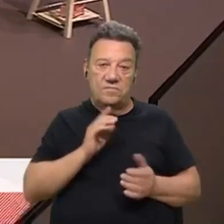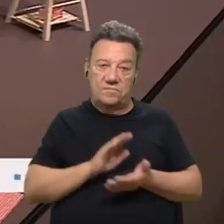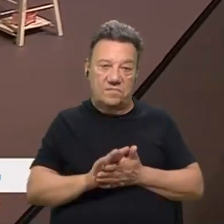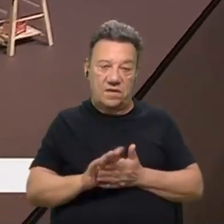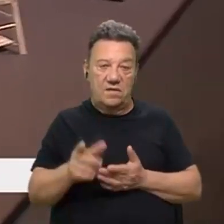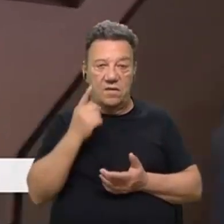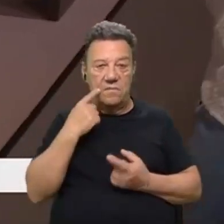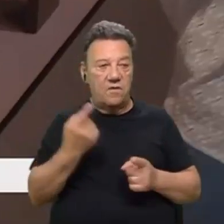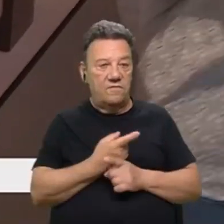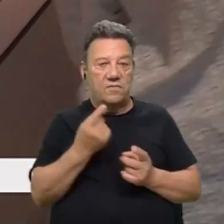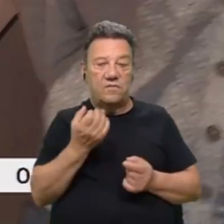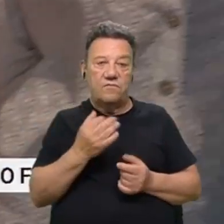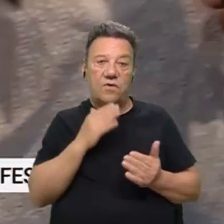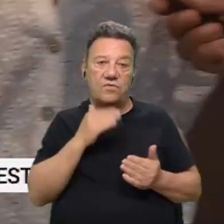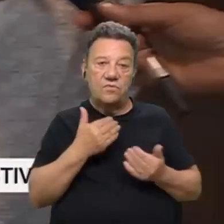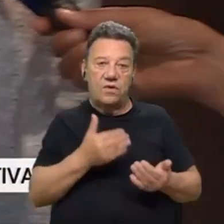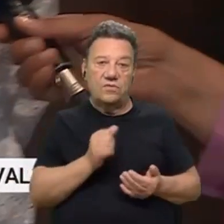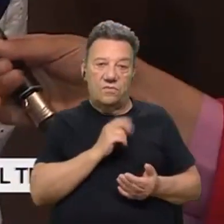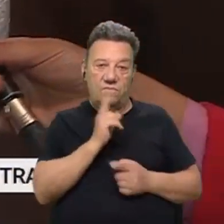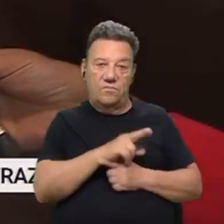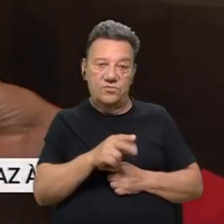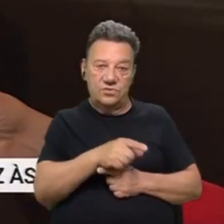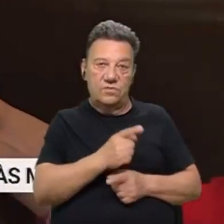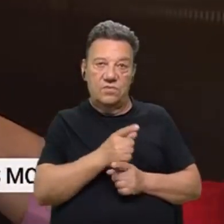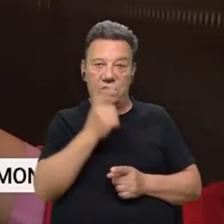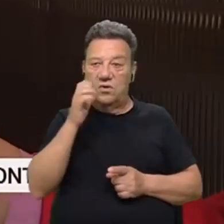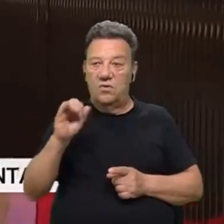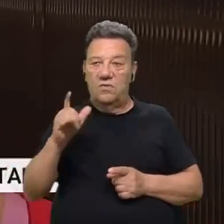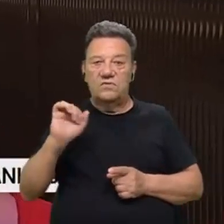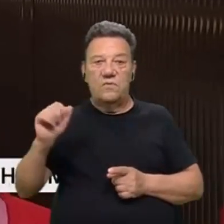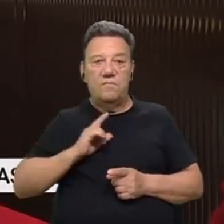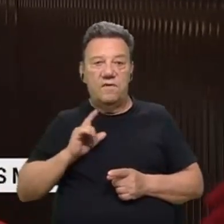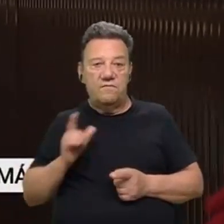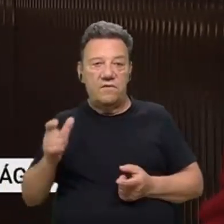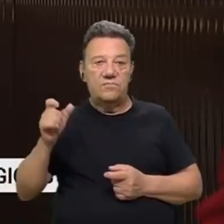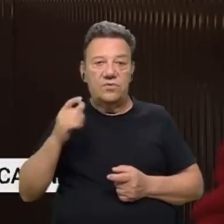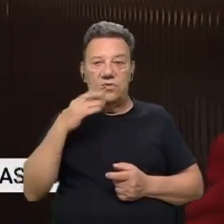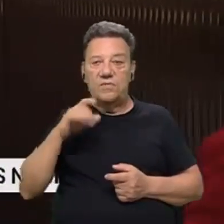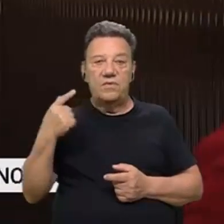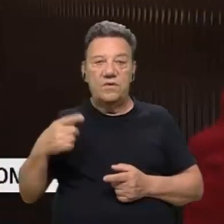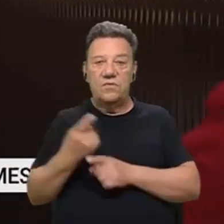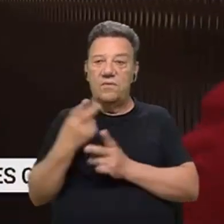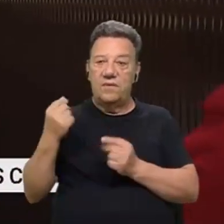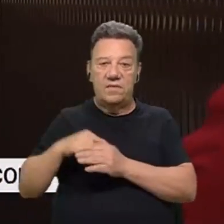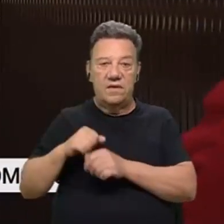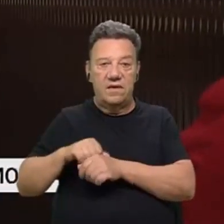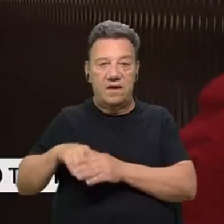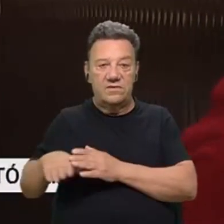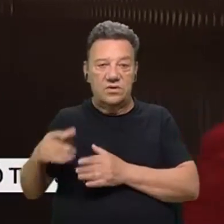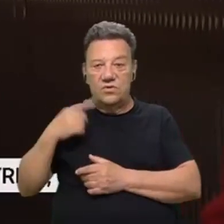vários brinquedos que foram doados ao nosso Museu porque colecionadores privados por pessoas comuns que tinham estes brinquedos em casa